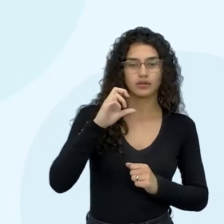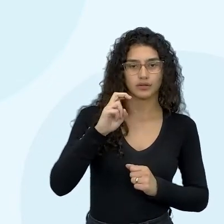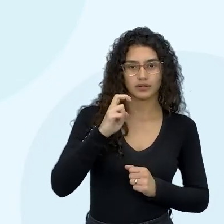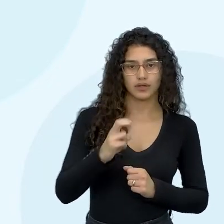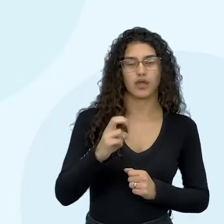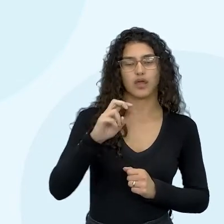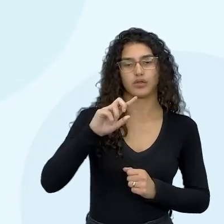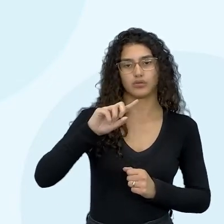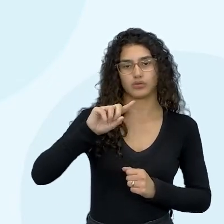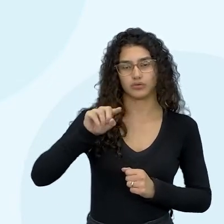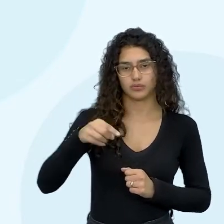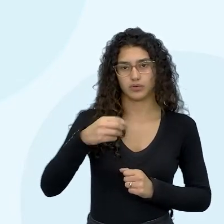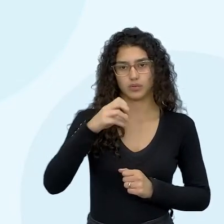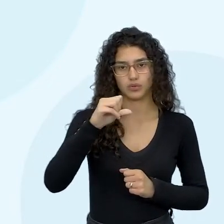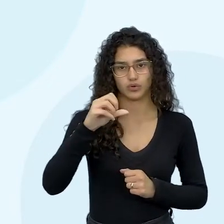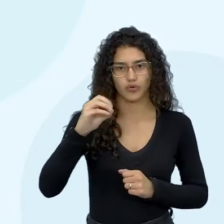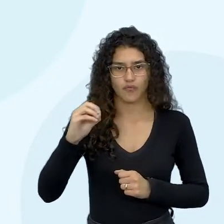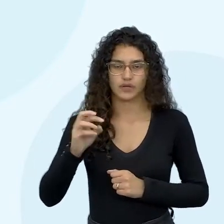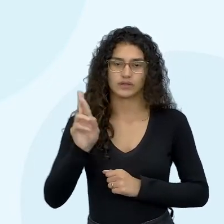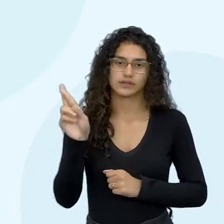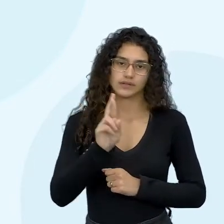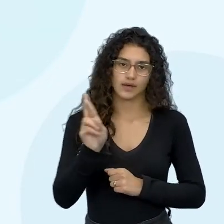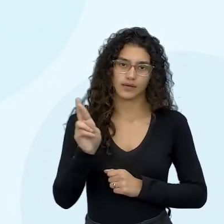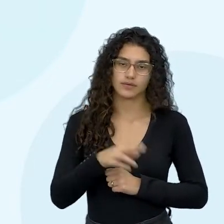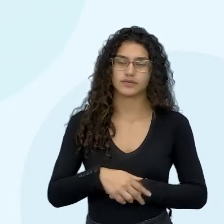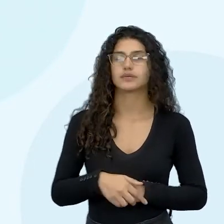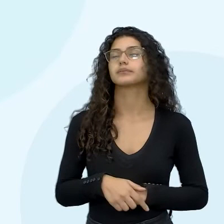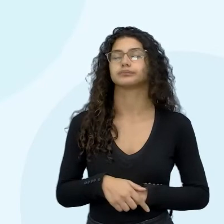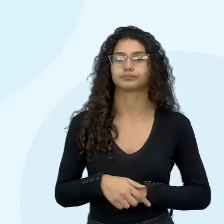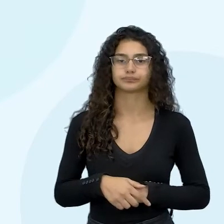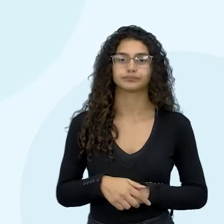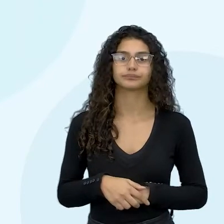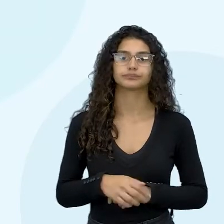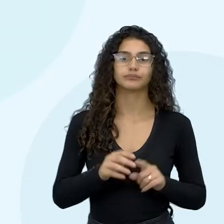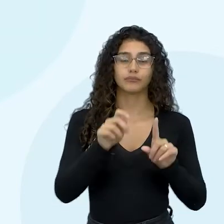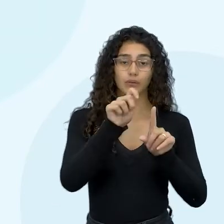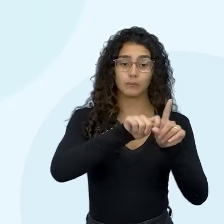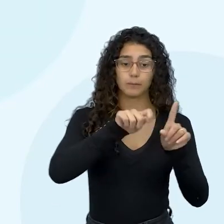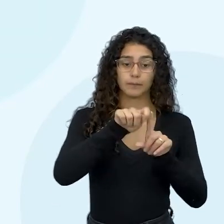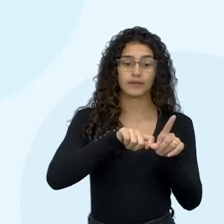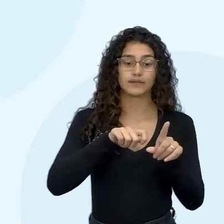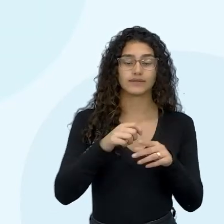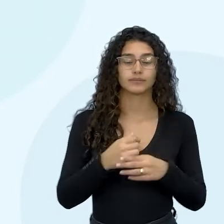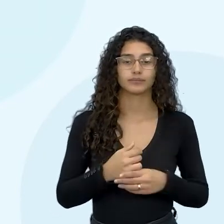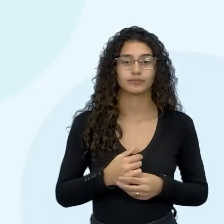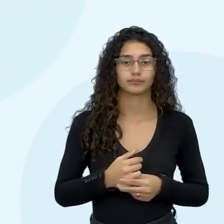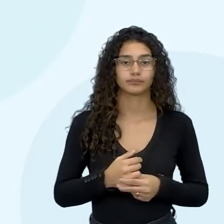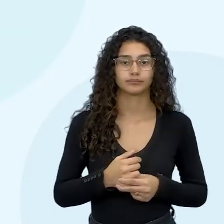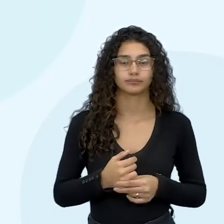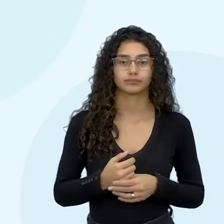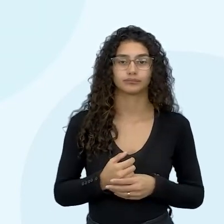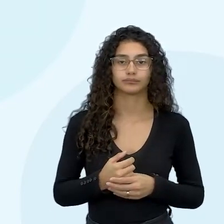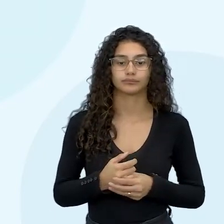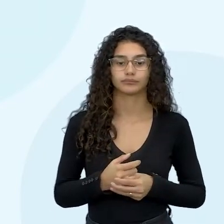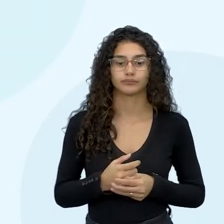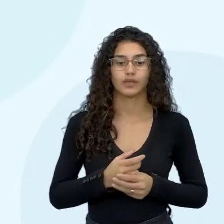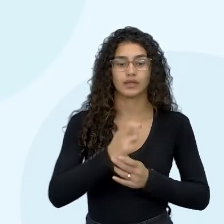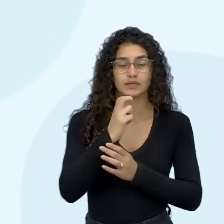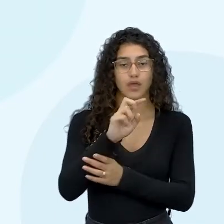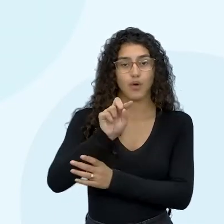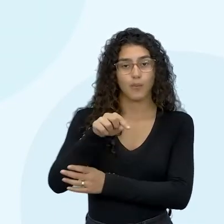renda familiar de até 5.900 reais, aliás, de 5.900 reais para mais,